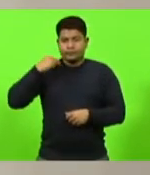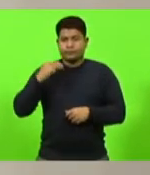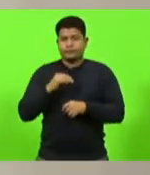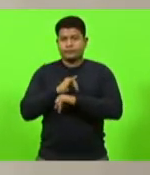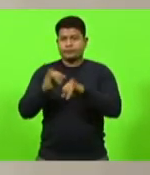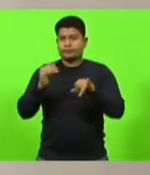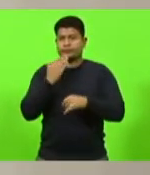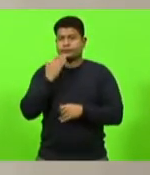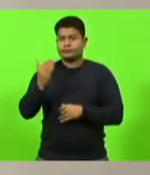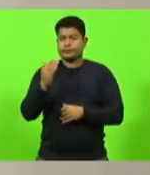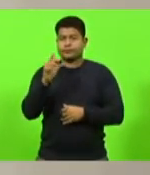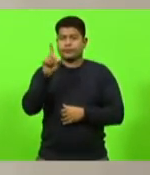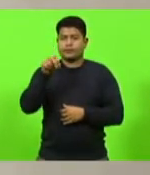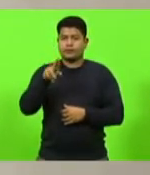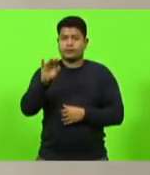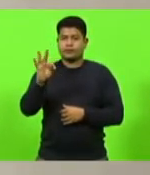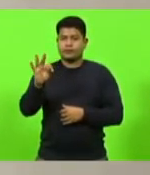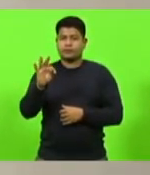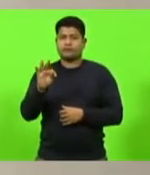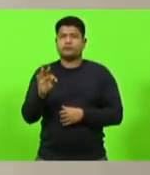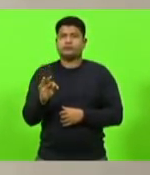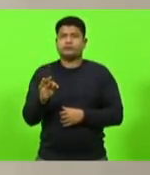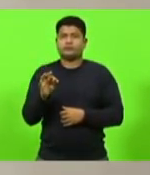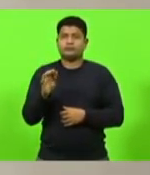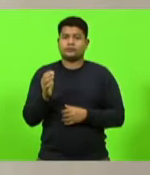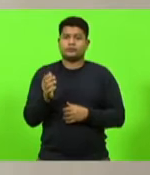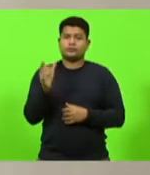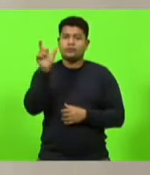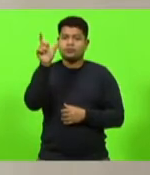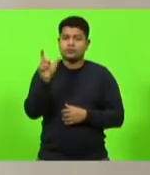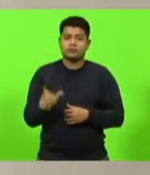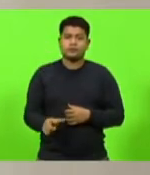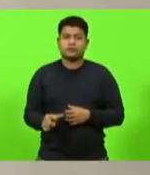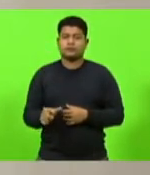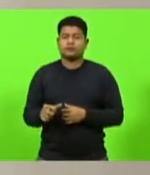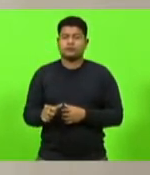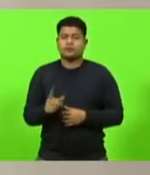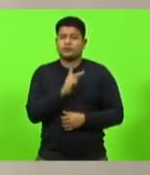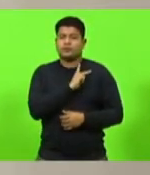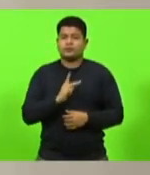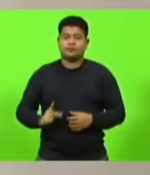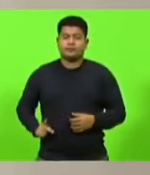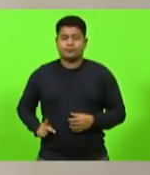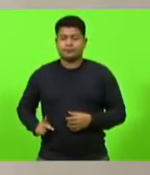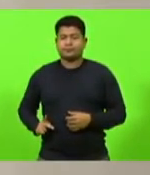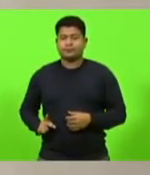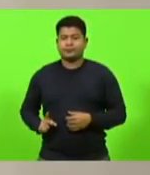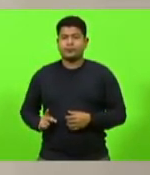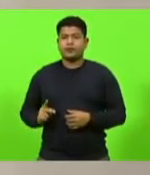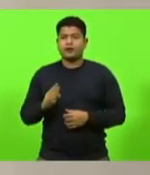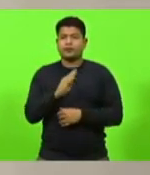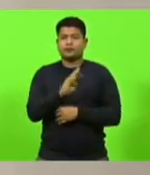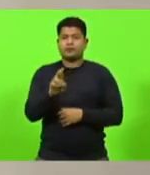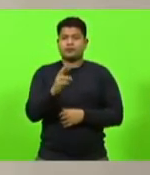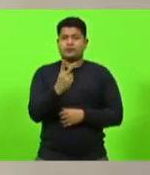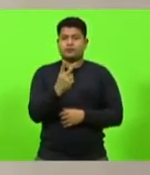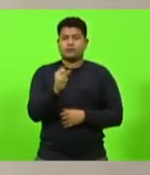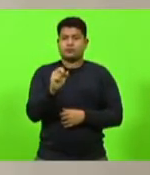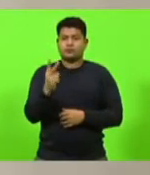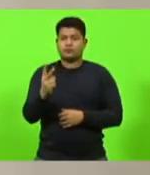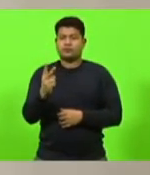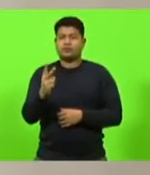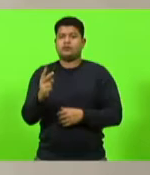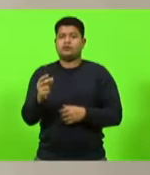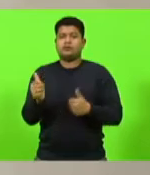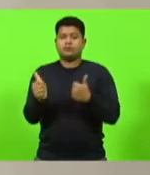ao diretor-geral do DENIT para que sejam instaladas lombadas eletrônicas ou redutores de velocidades na rodovia BR-282, acesso ao município de Bocaina